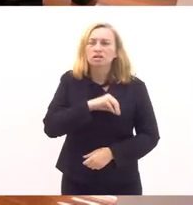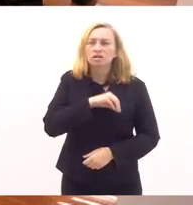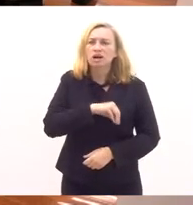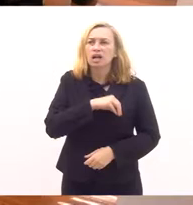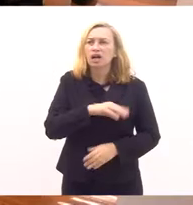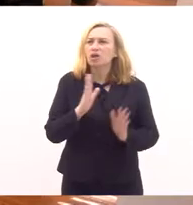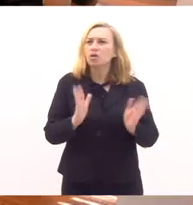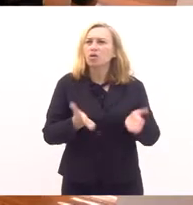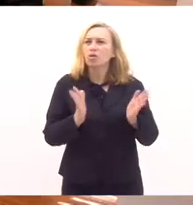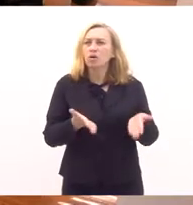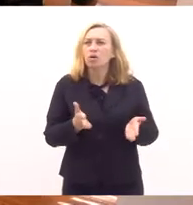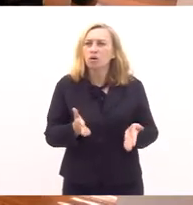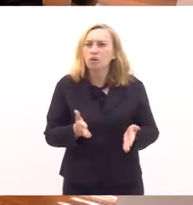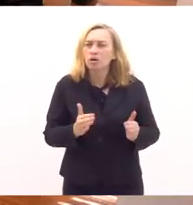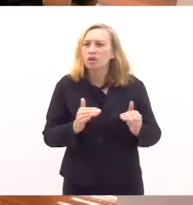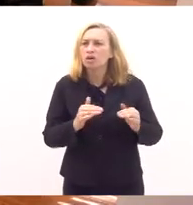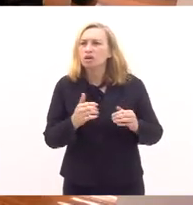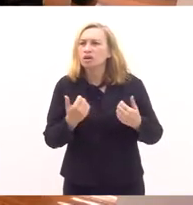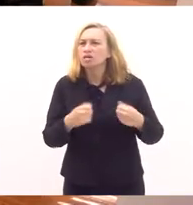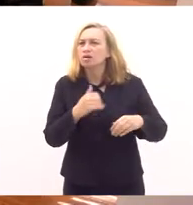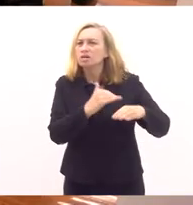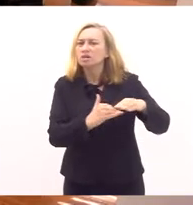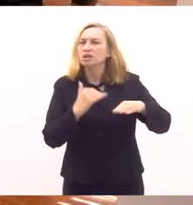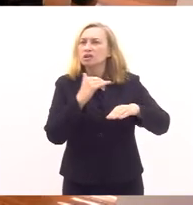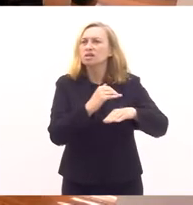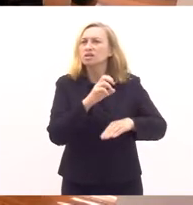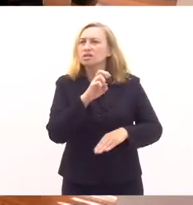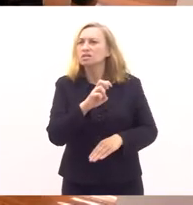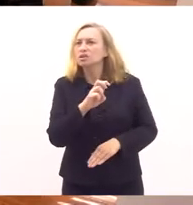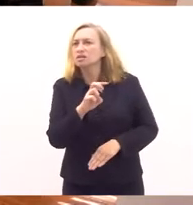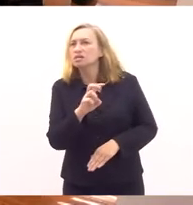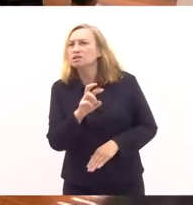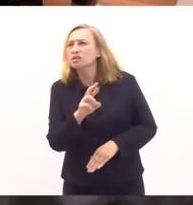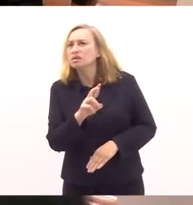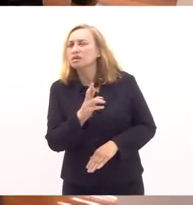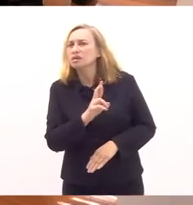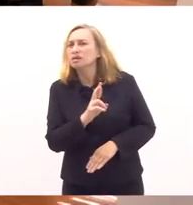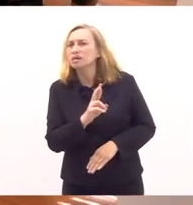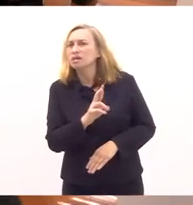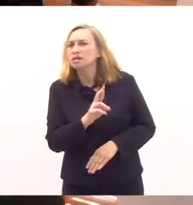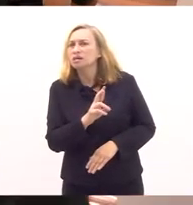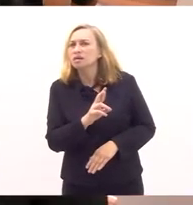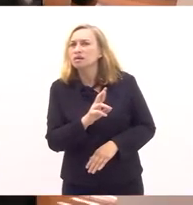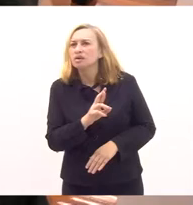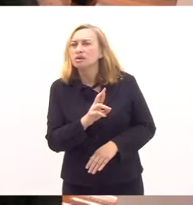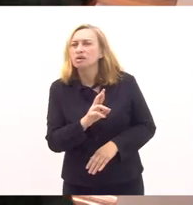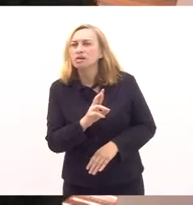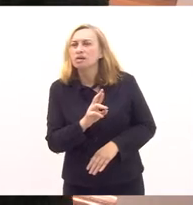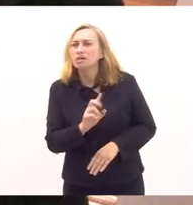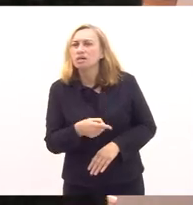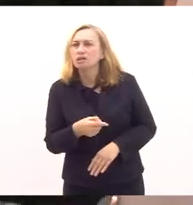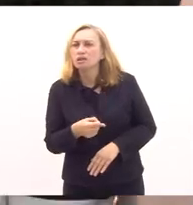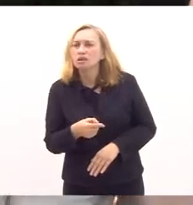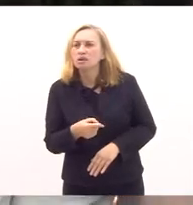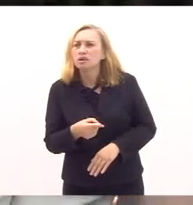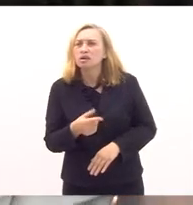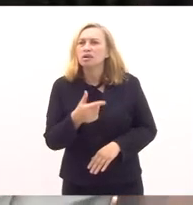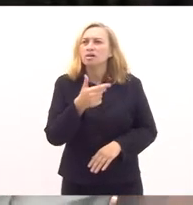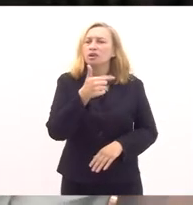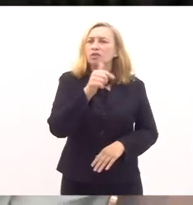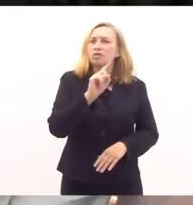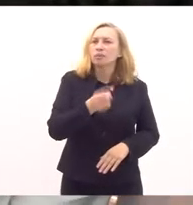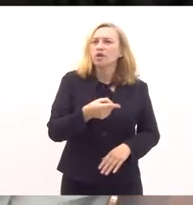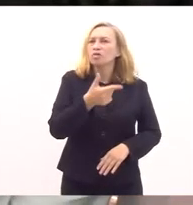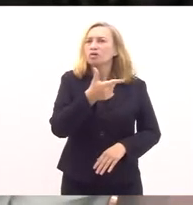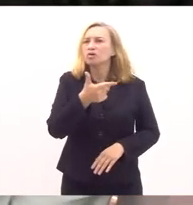hoje deveria ser superior a R$ 5.500. Tá? E nós estamos com um salário mínimo de R$ 1.212 e